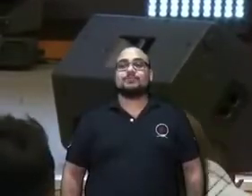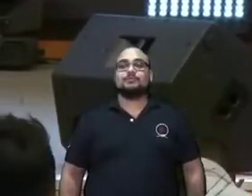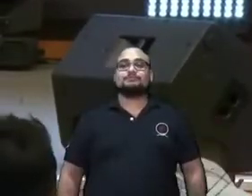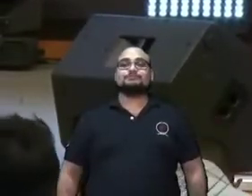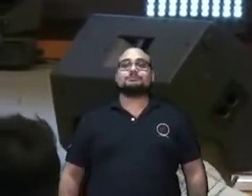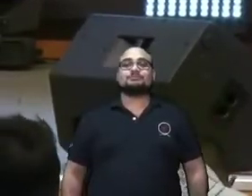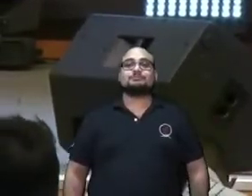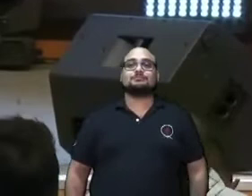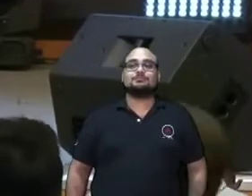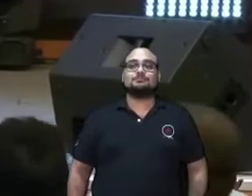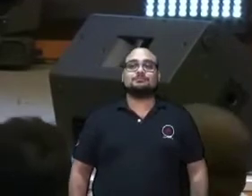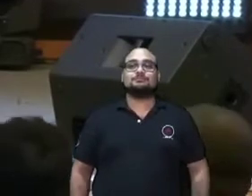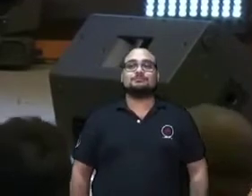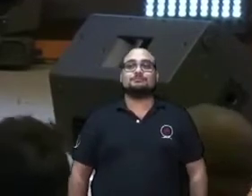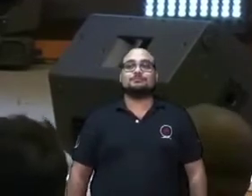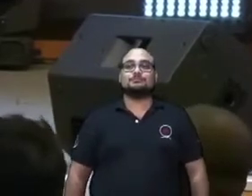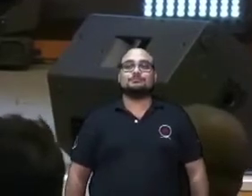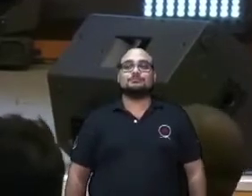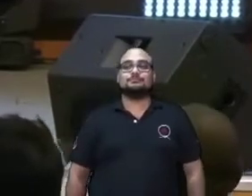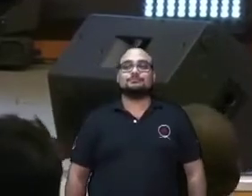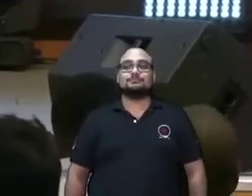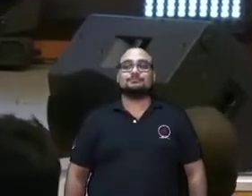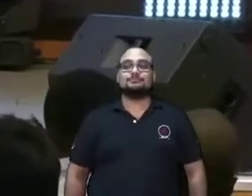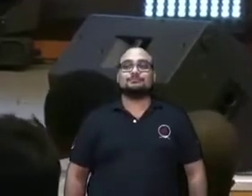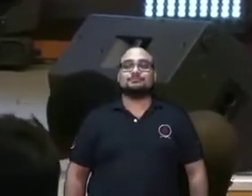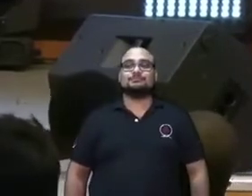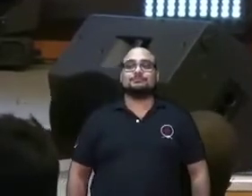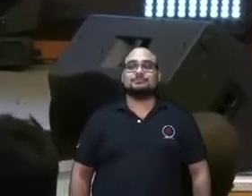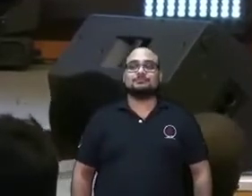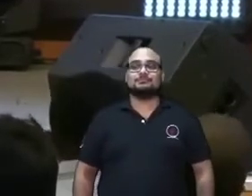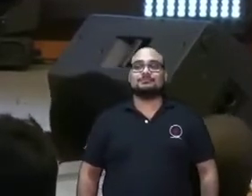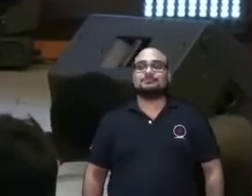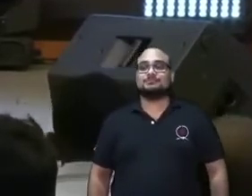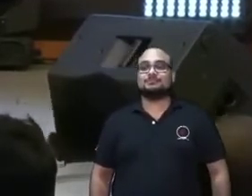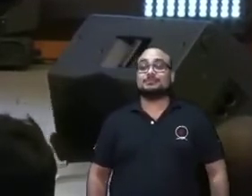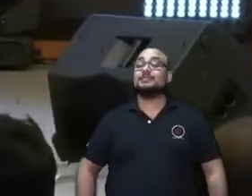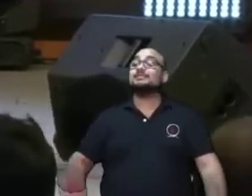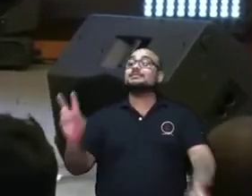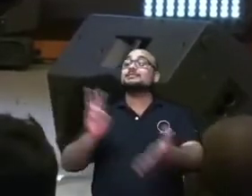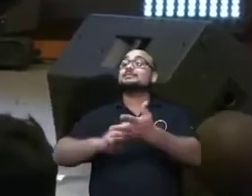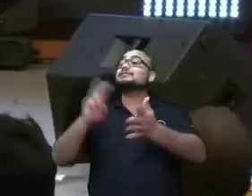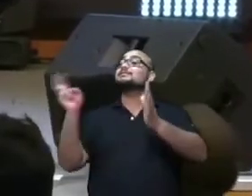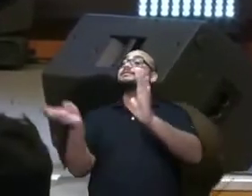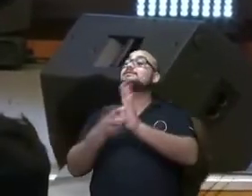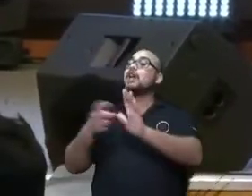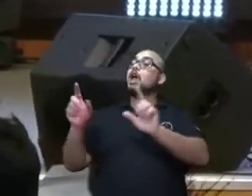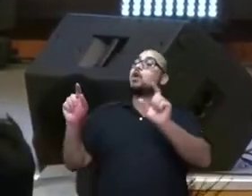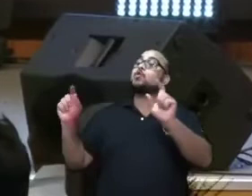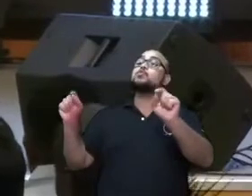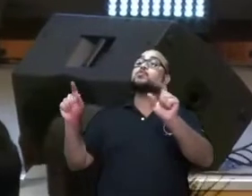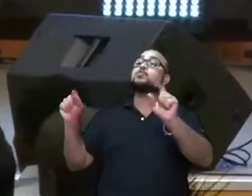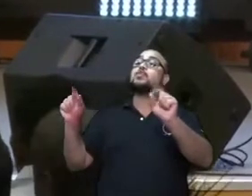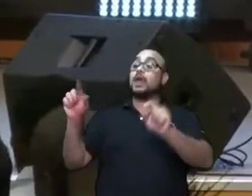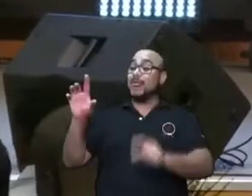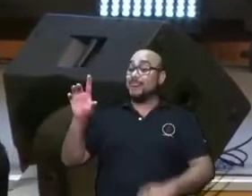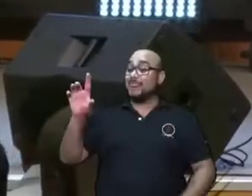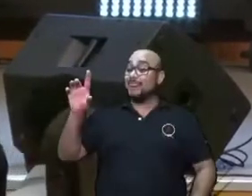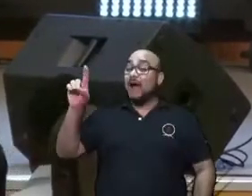era apenas Deus te separando